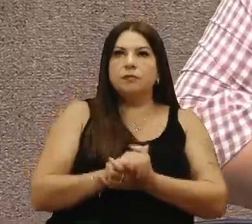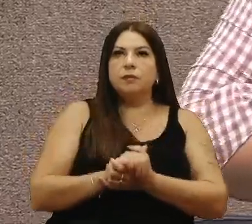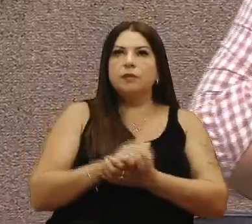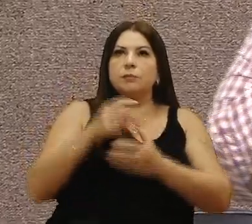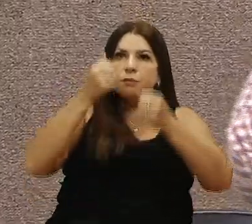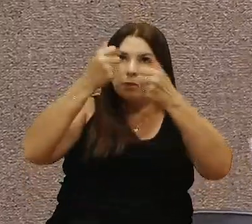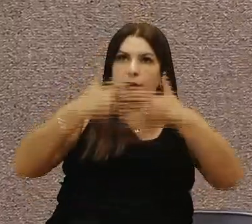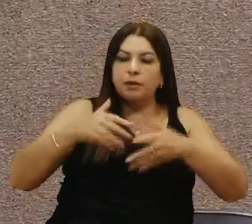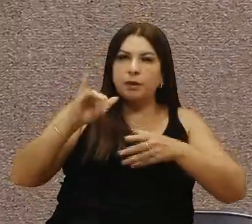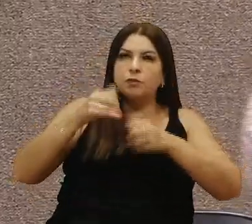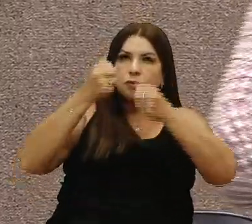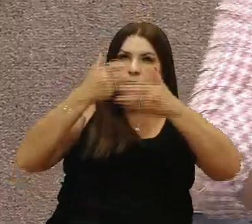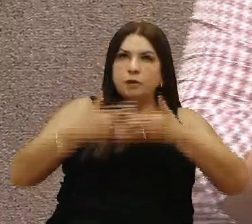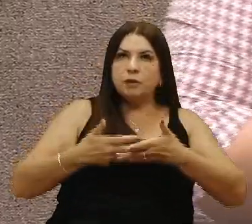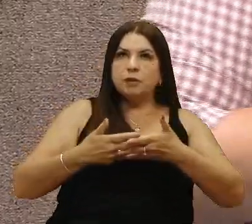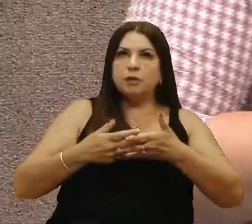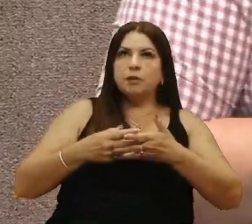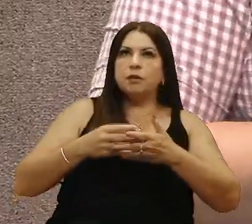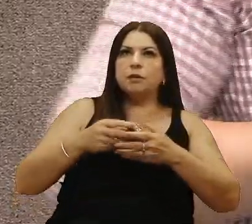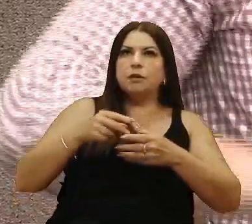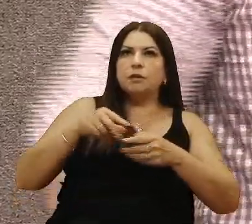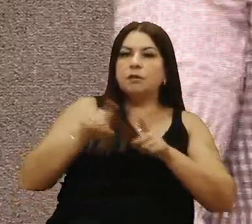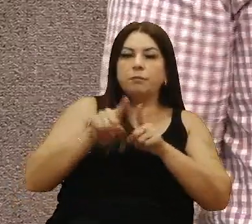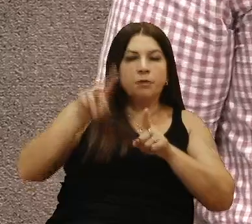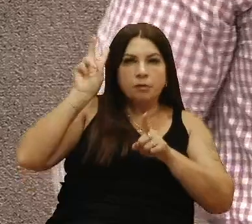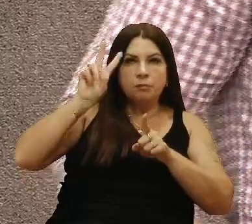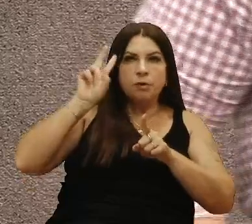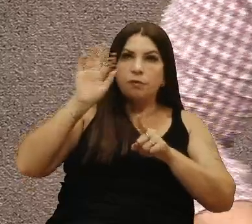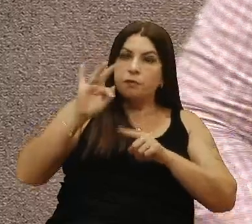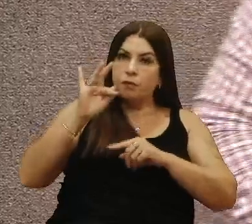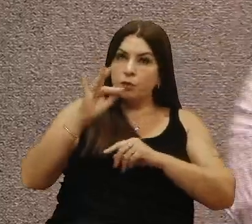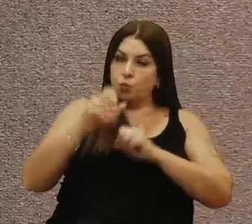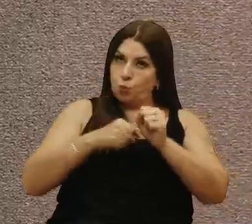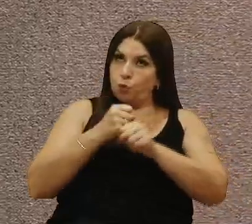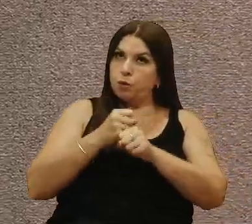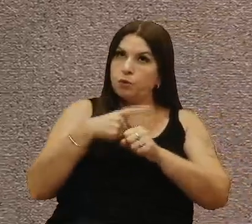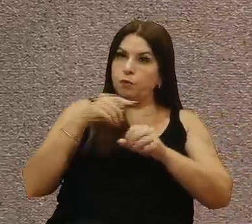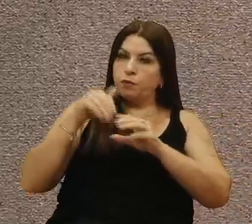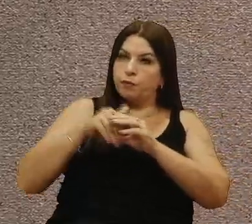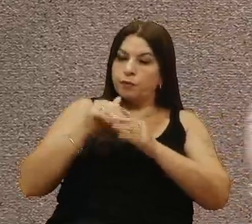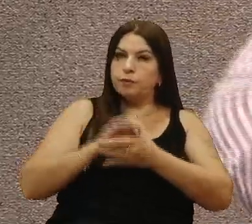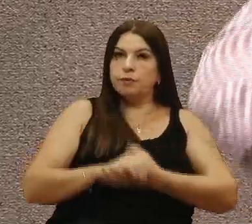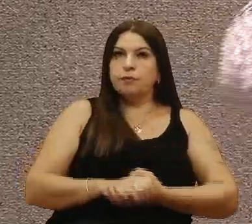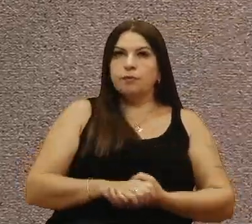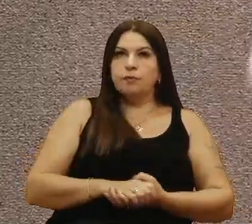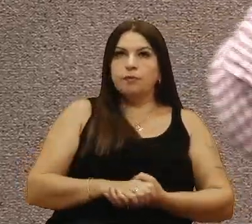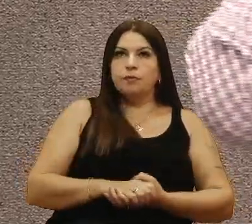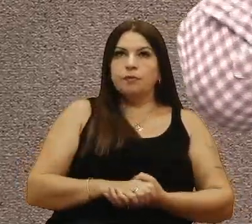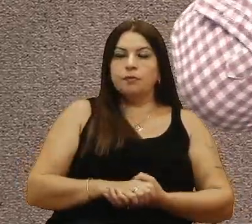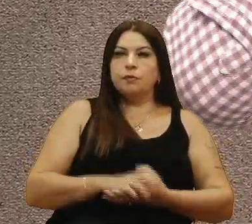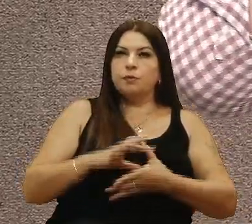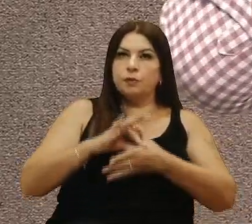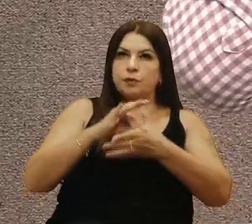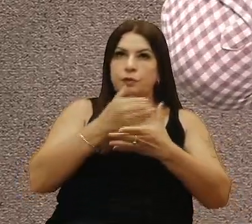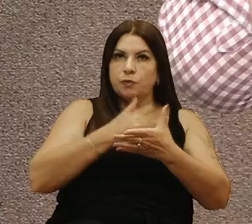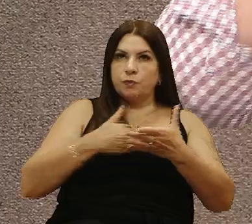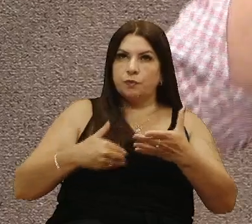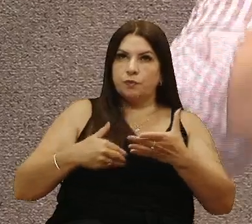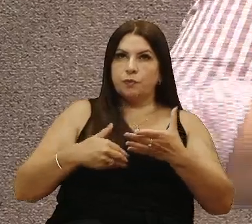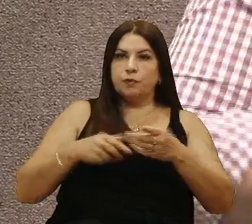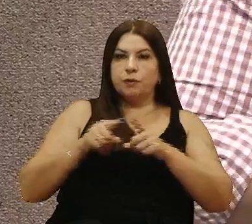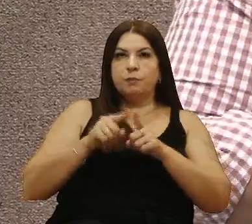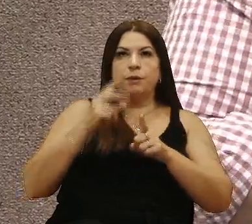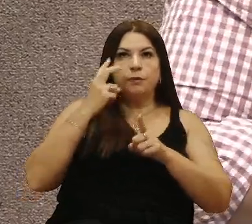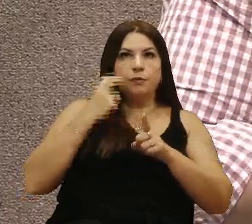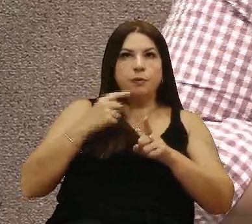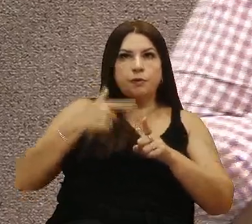explicar, justificar aqui aos colegas e lembrar que no final do ano nós tivemos aqui a votação quando então o líder de governo era o vereador Daniel Santos e também